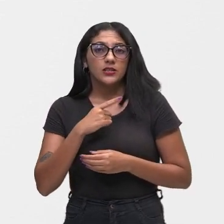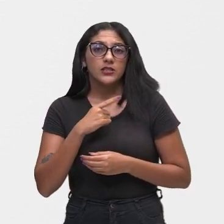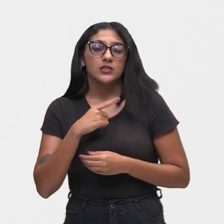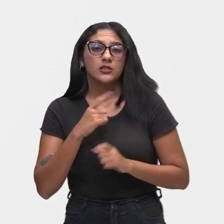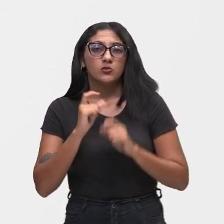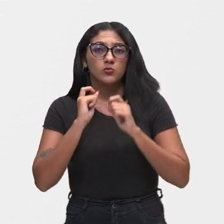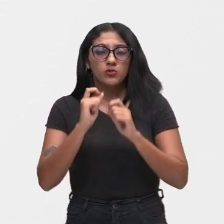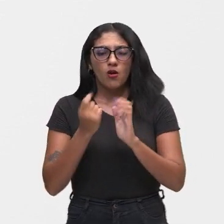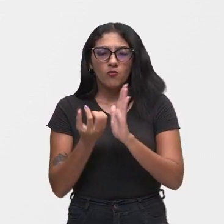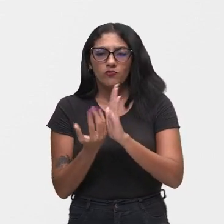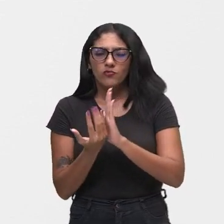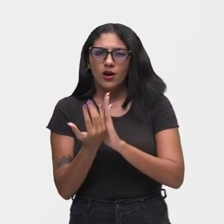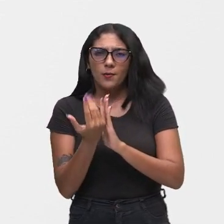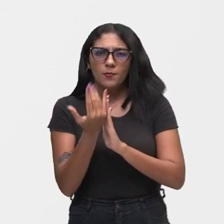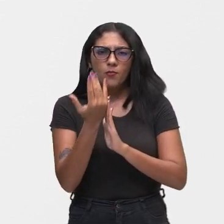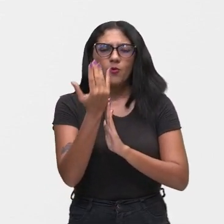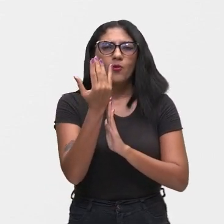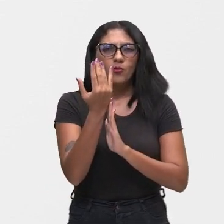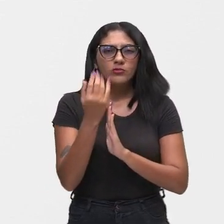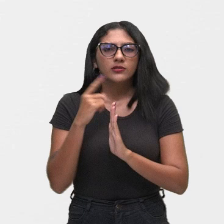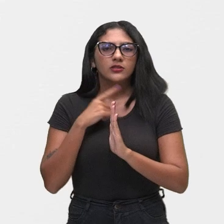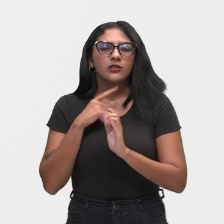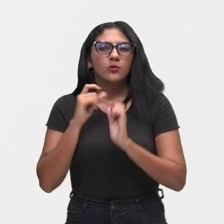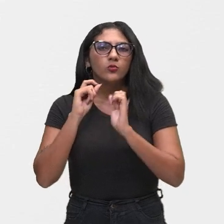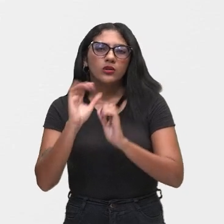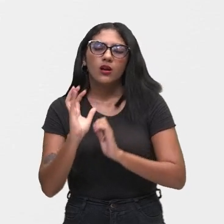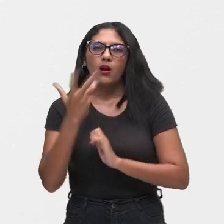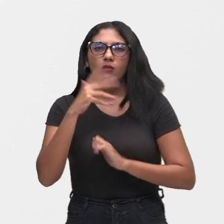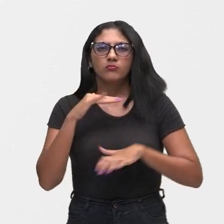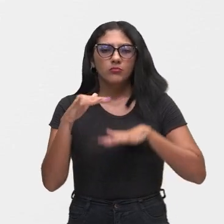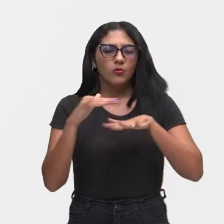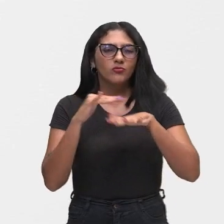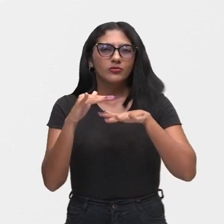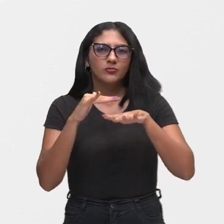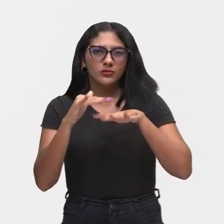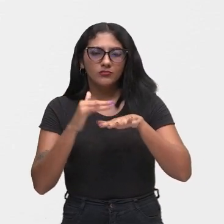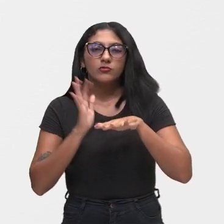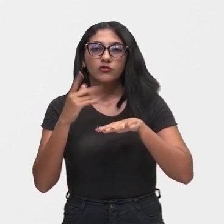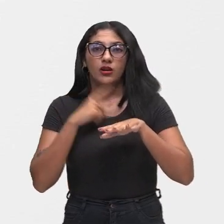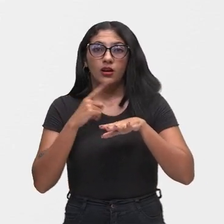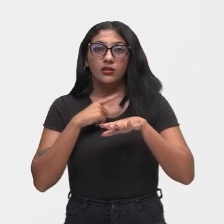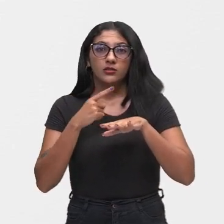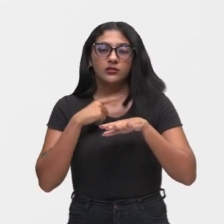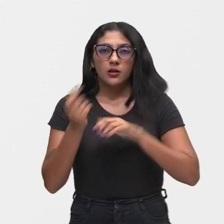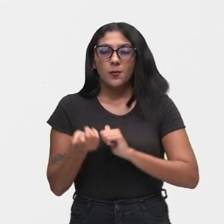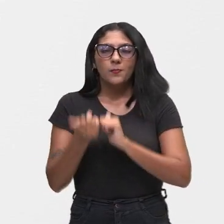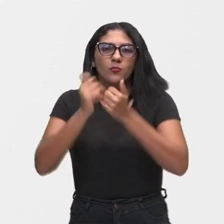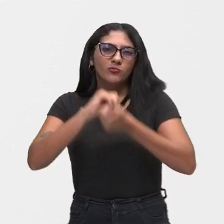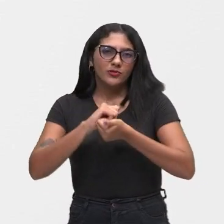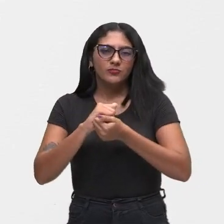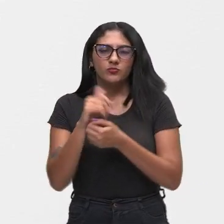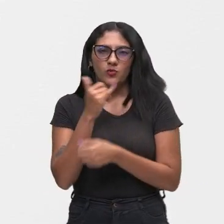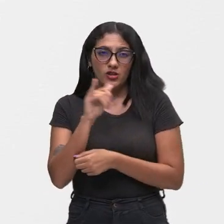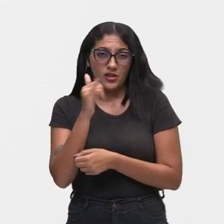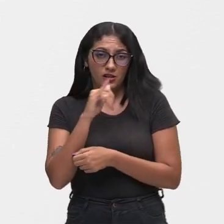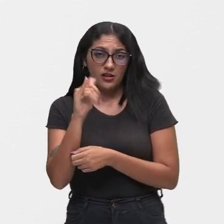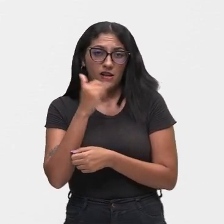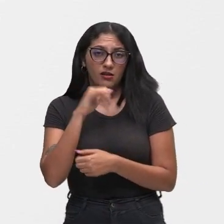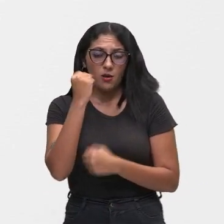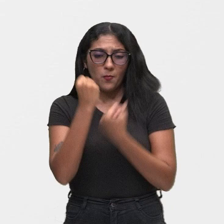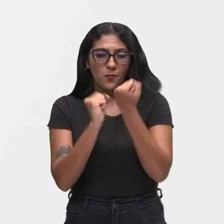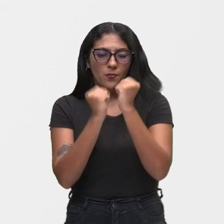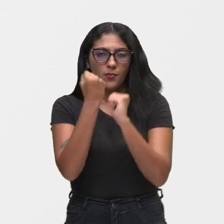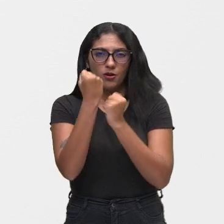do vapor, ele vai causar, que já é energia mecânica, né? Já está sendo ali representada a